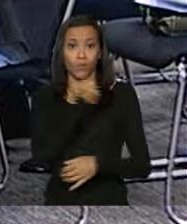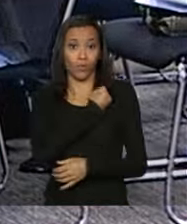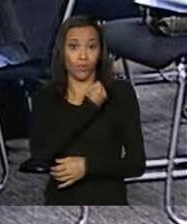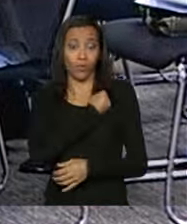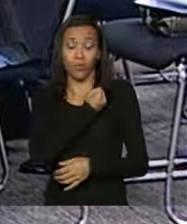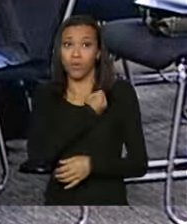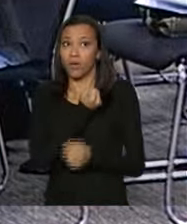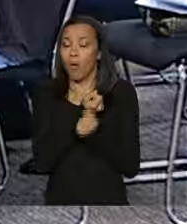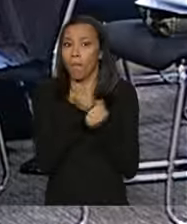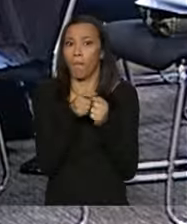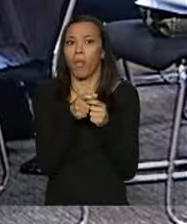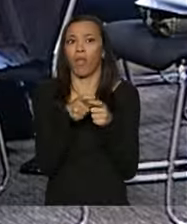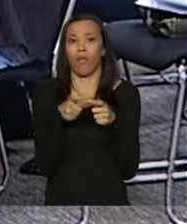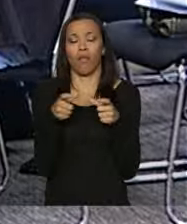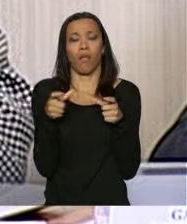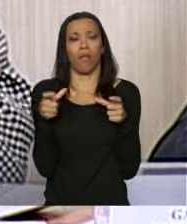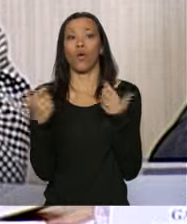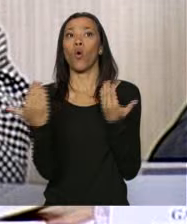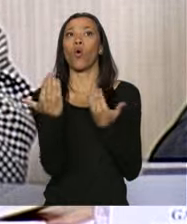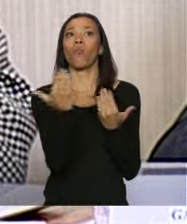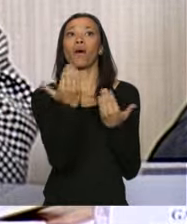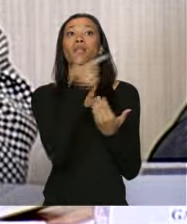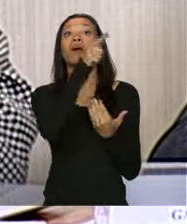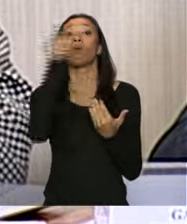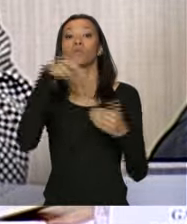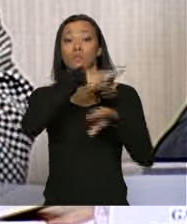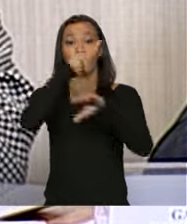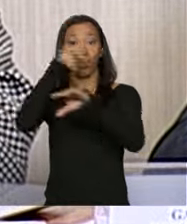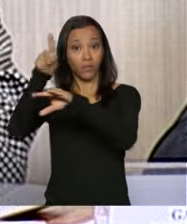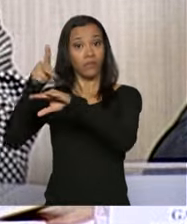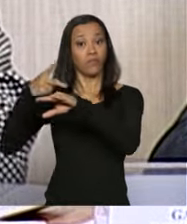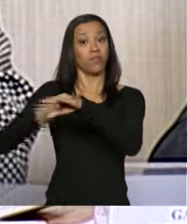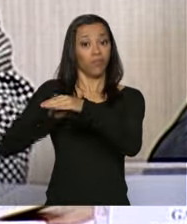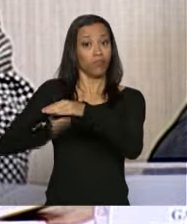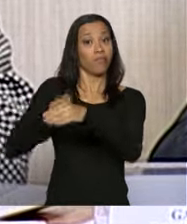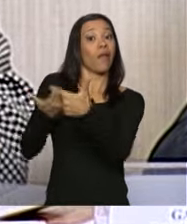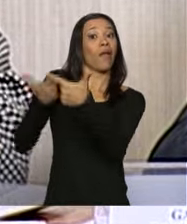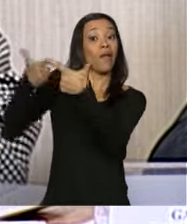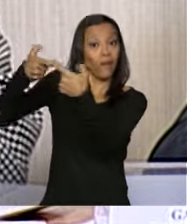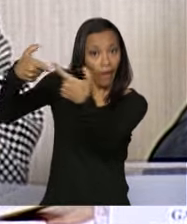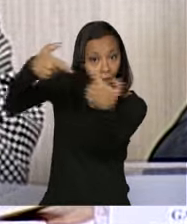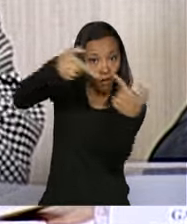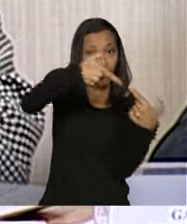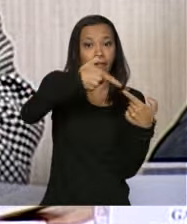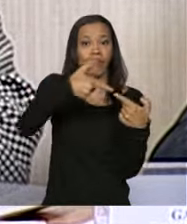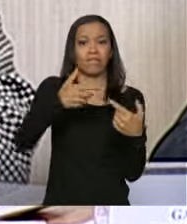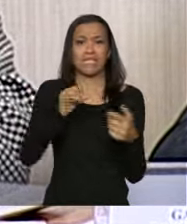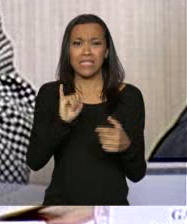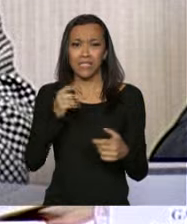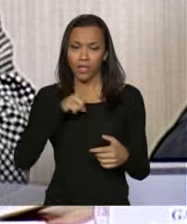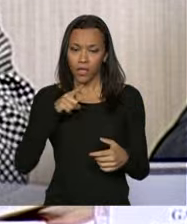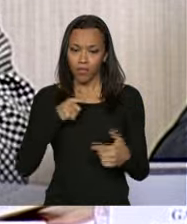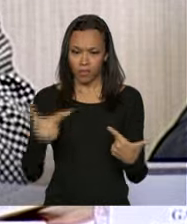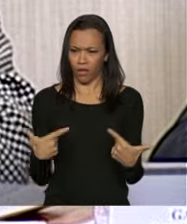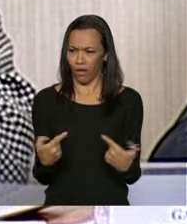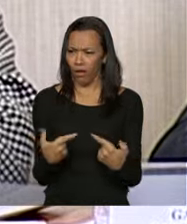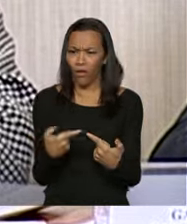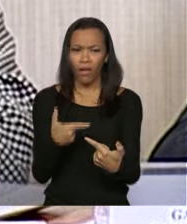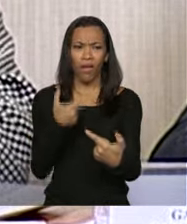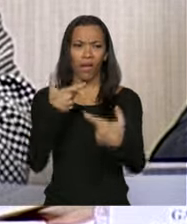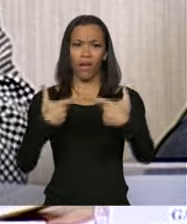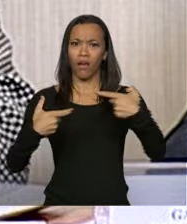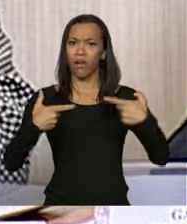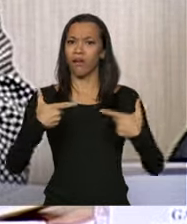maior do que o de muitos países em conflitos armados. Se nós temos um cenário de guerra, nos